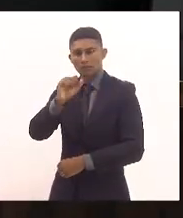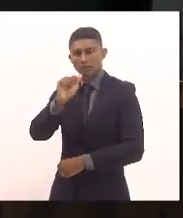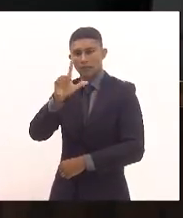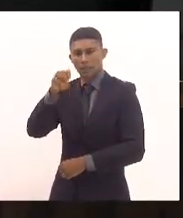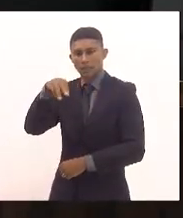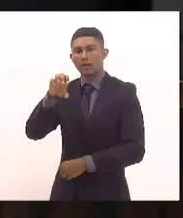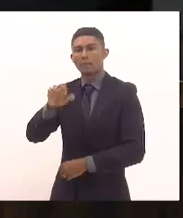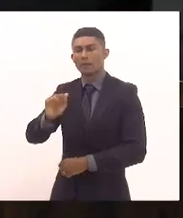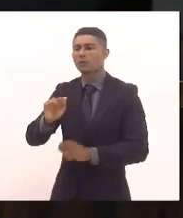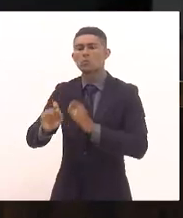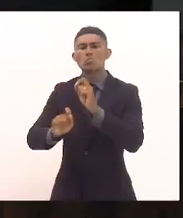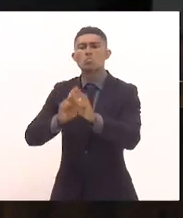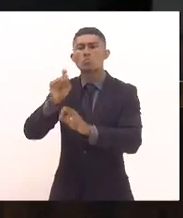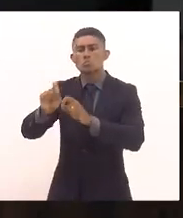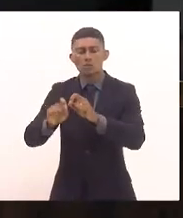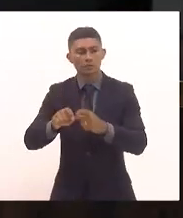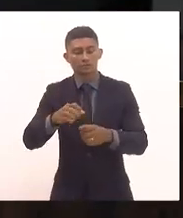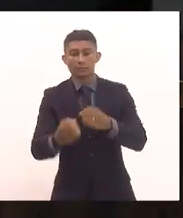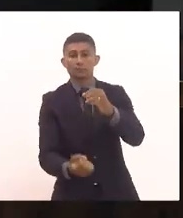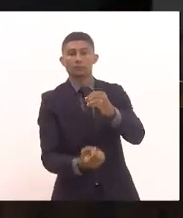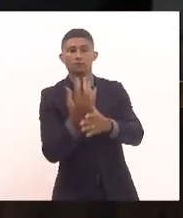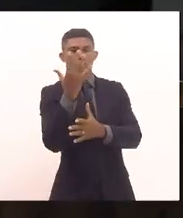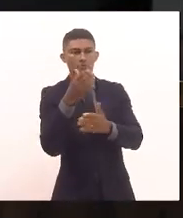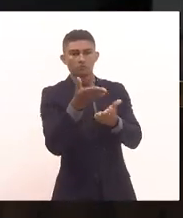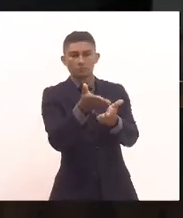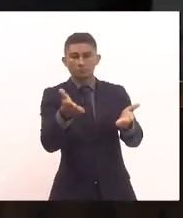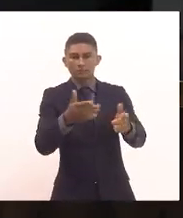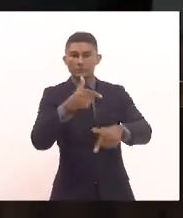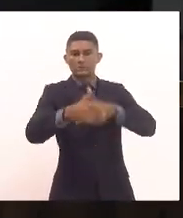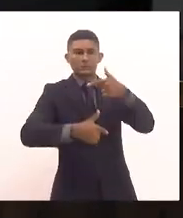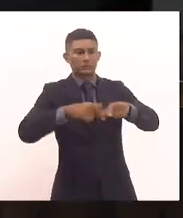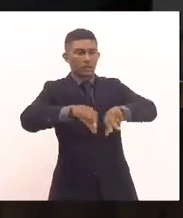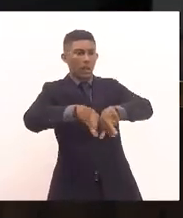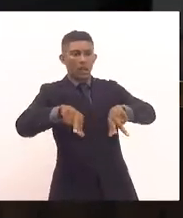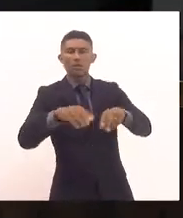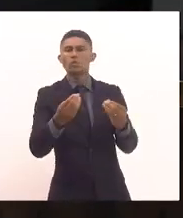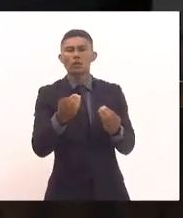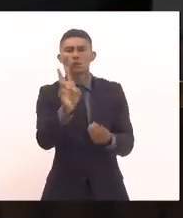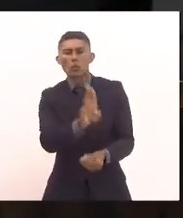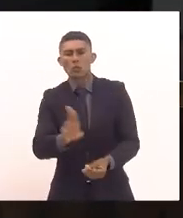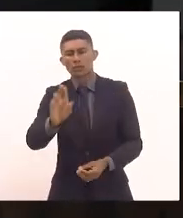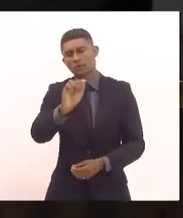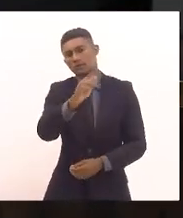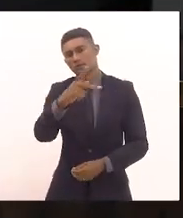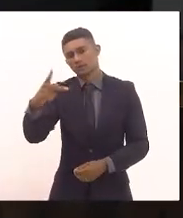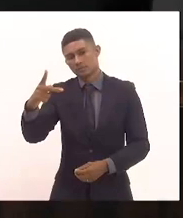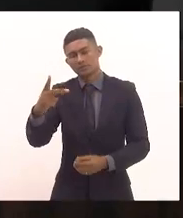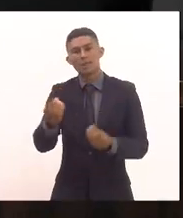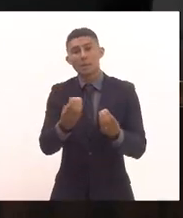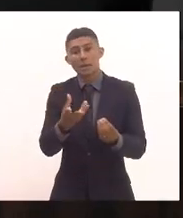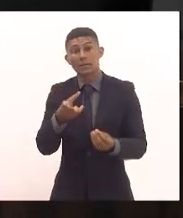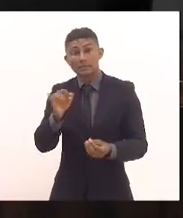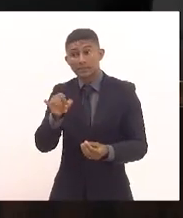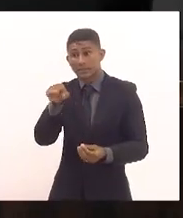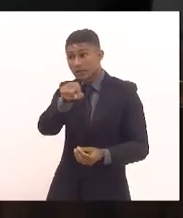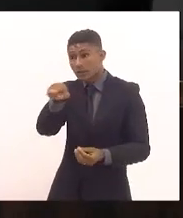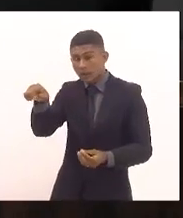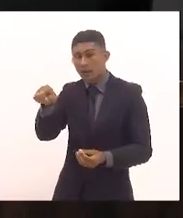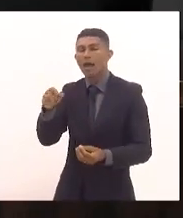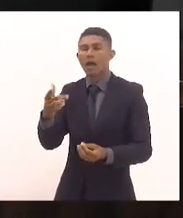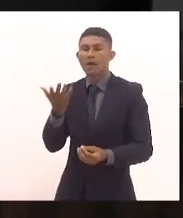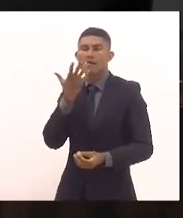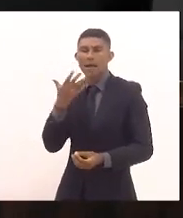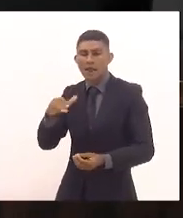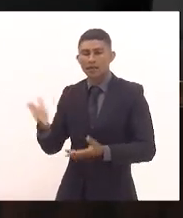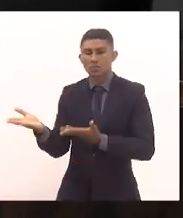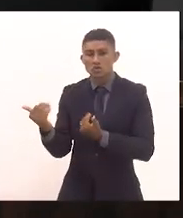que institui serviço permanente via aplicativo para receber denúncias de violência praticada contra